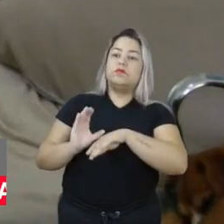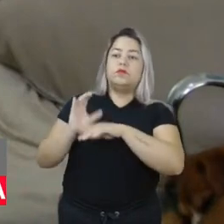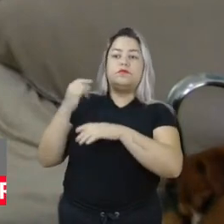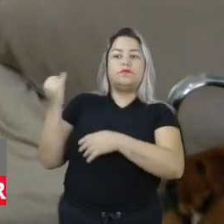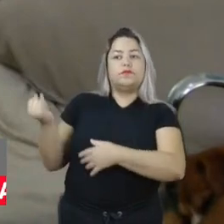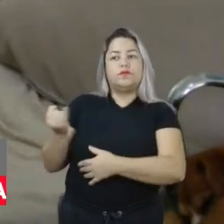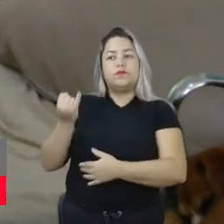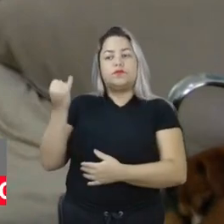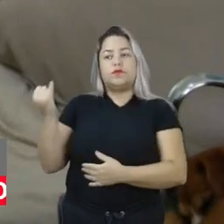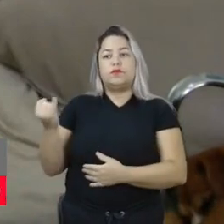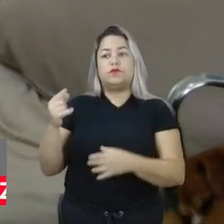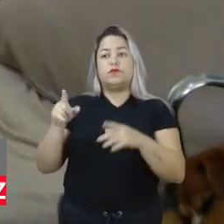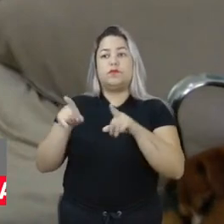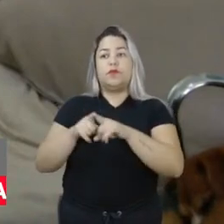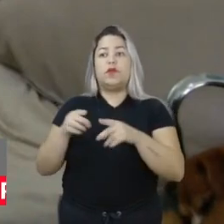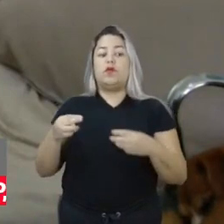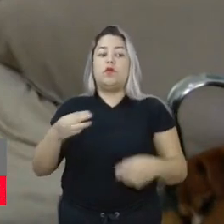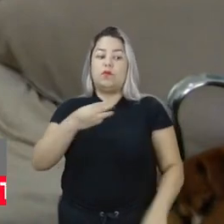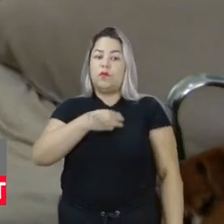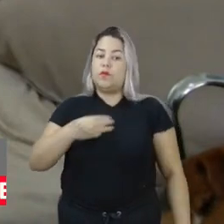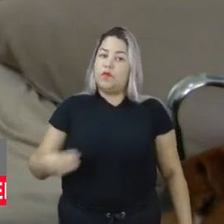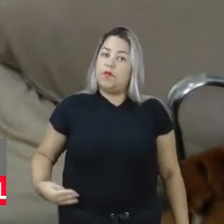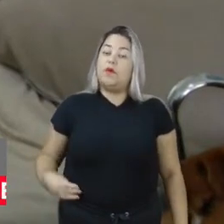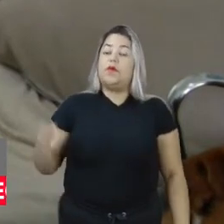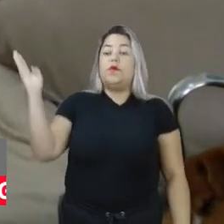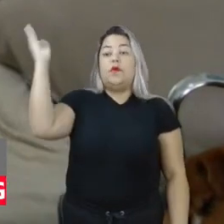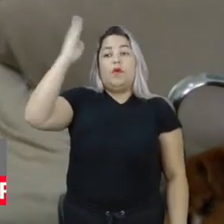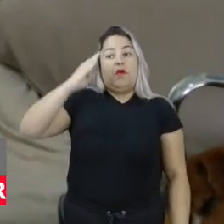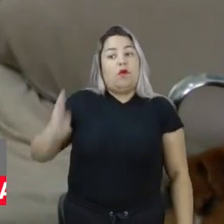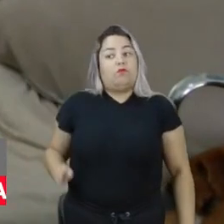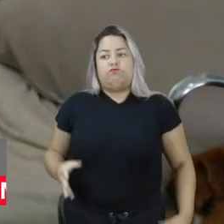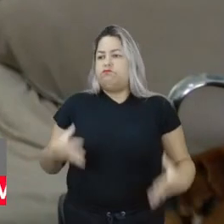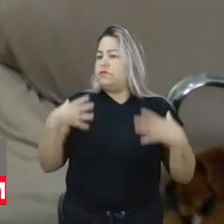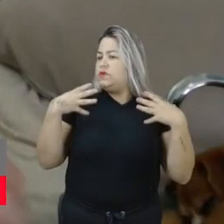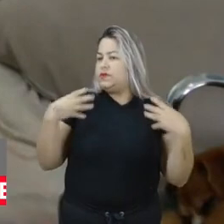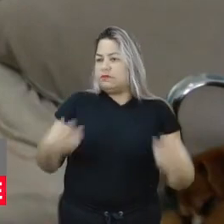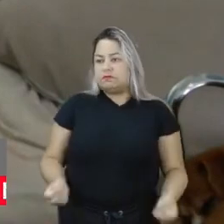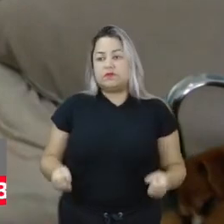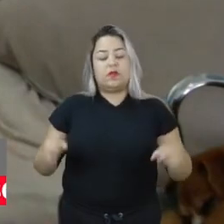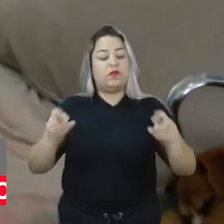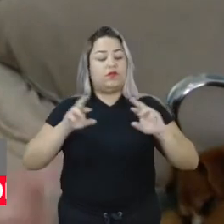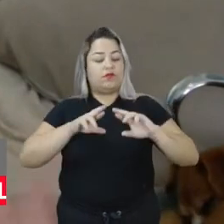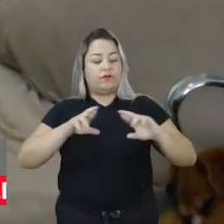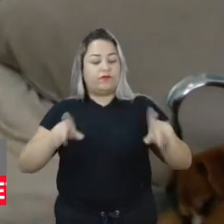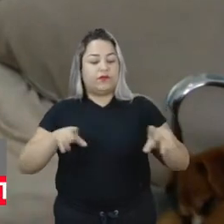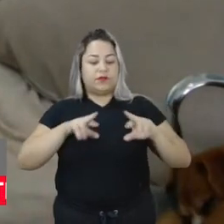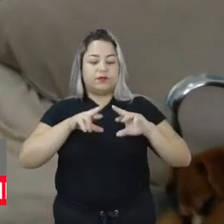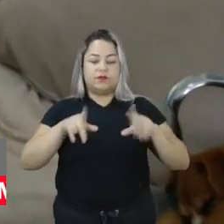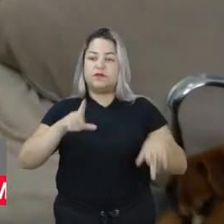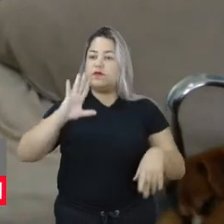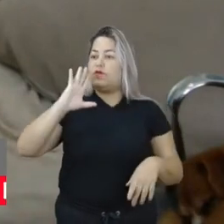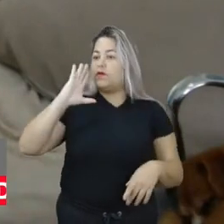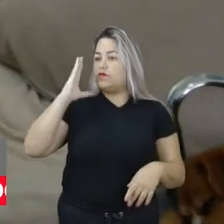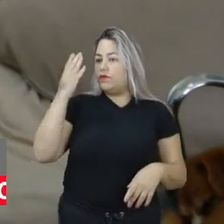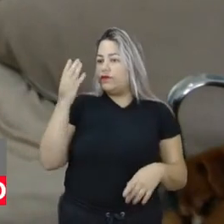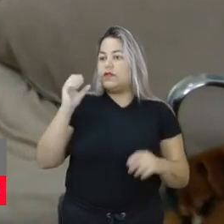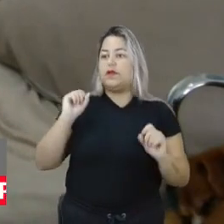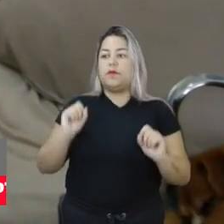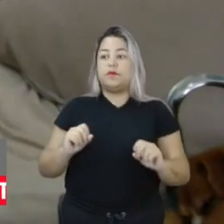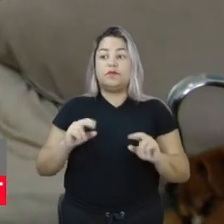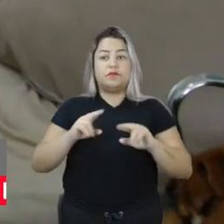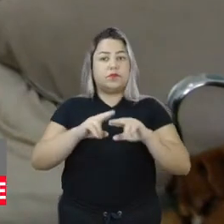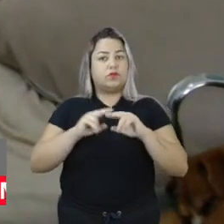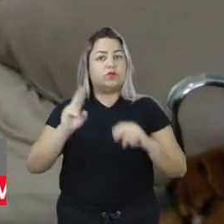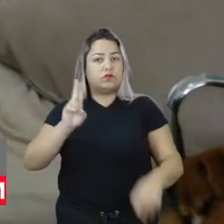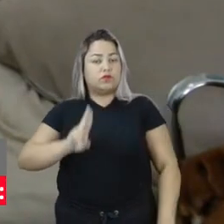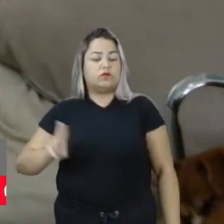chamar atenção para o ponto em que o ministro diz que o Brasil não aceita um mundo em que as diferenças são resolvidas pelo uso da